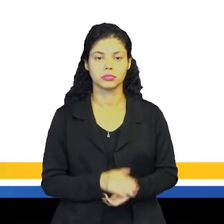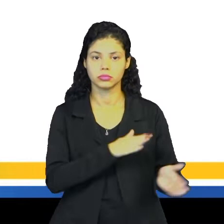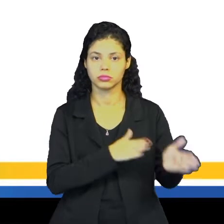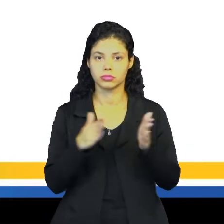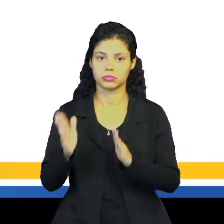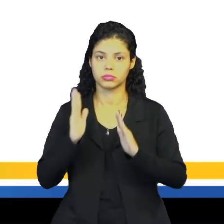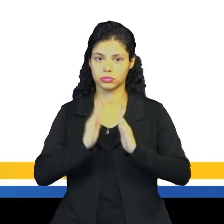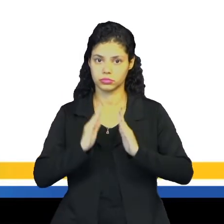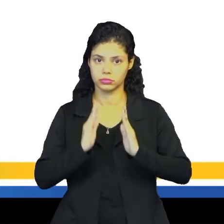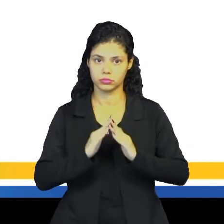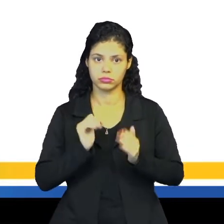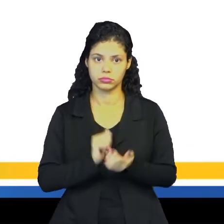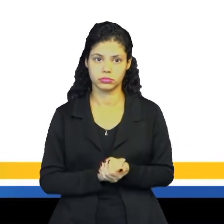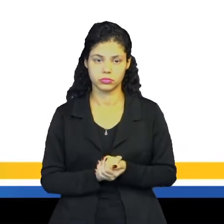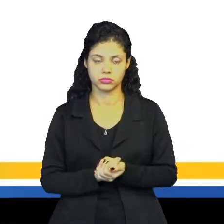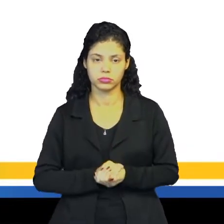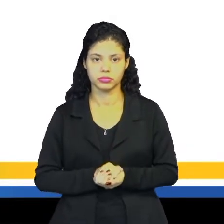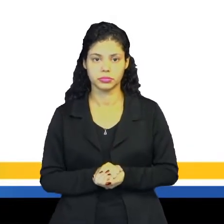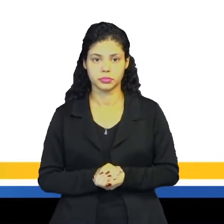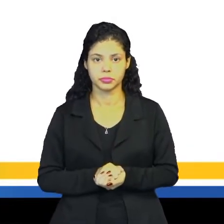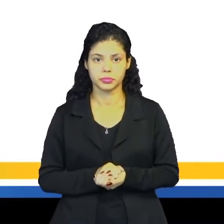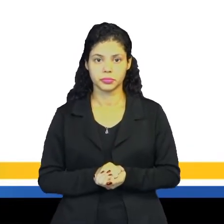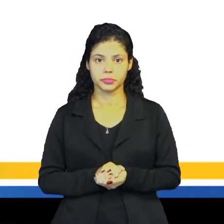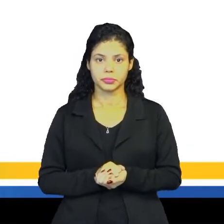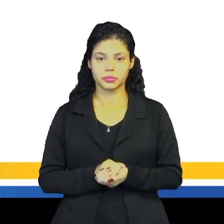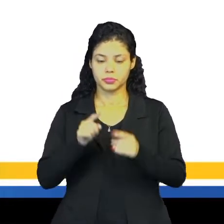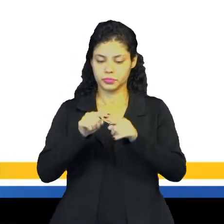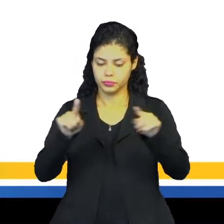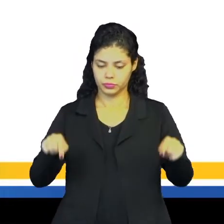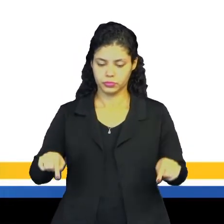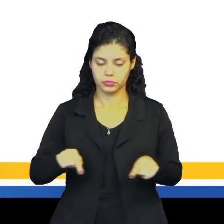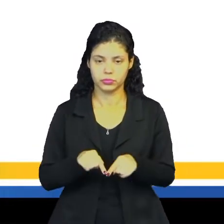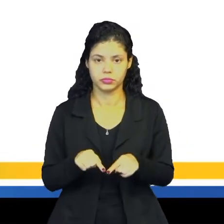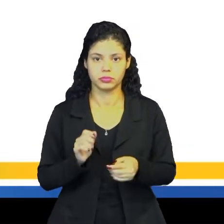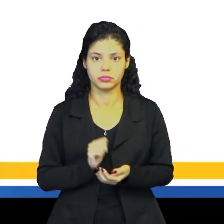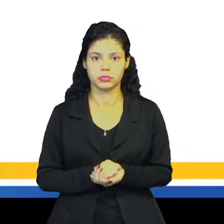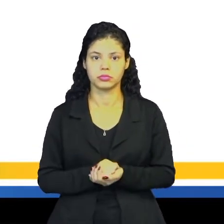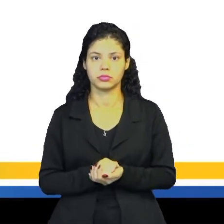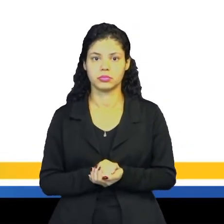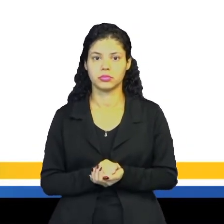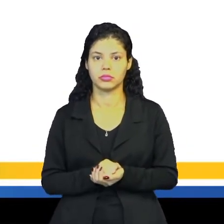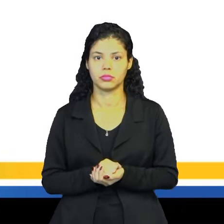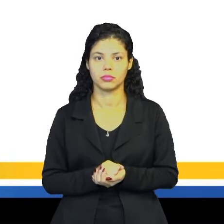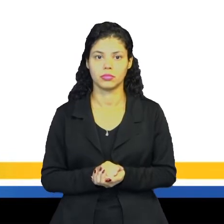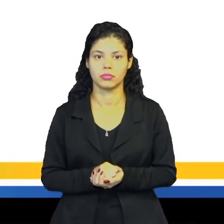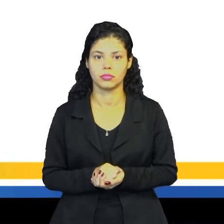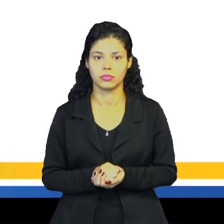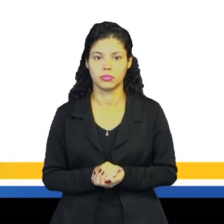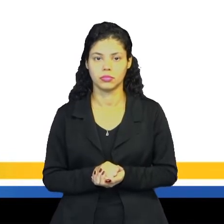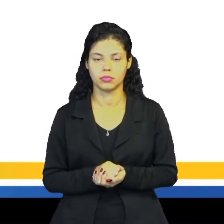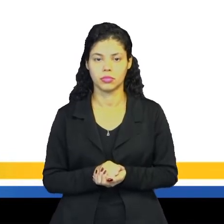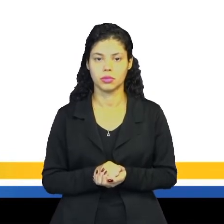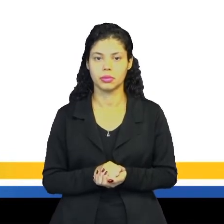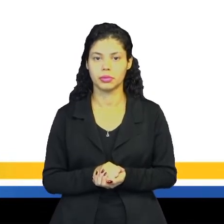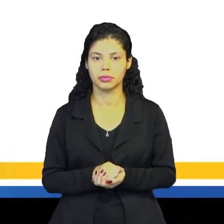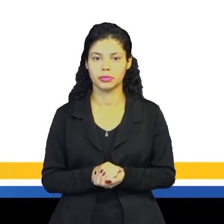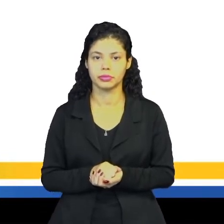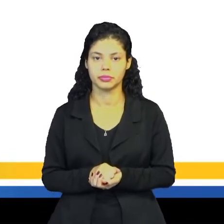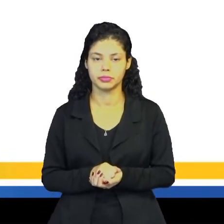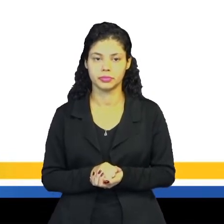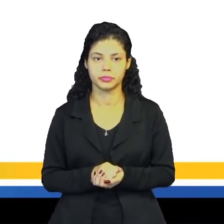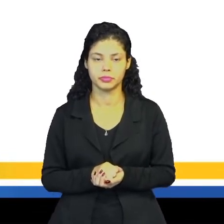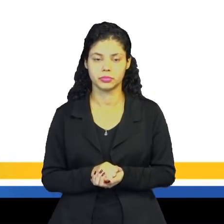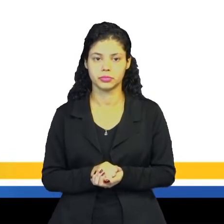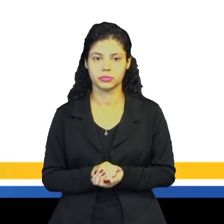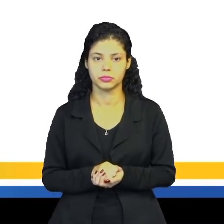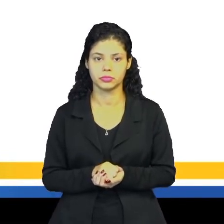da casa, in the living room, na sala, nós temos ali a frase we prefer to watch TV